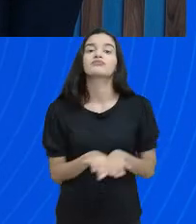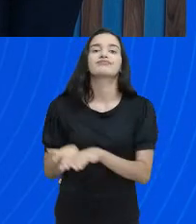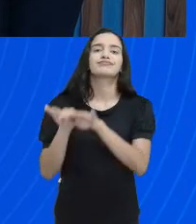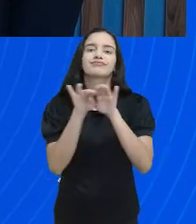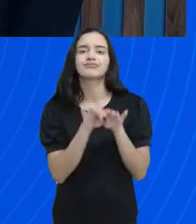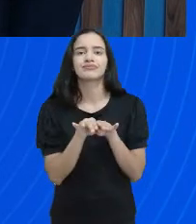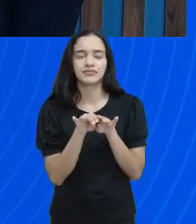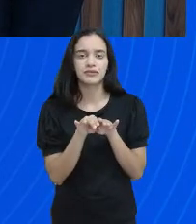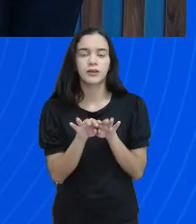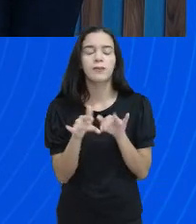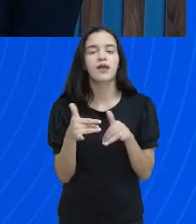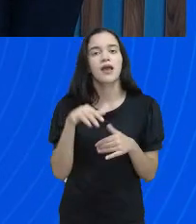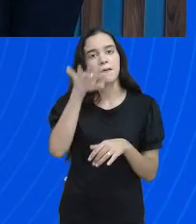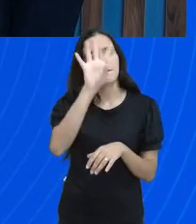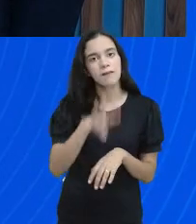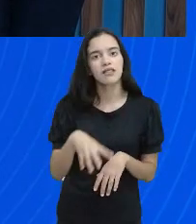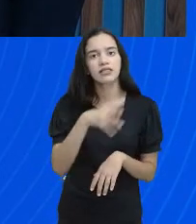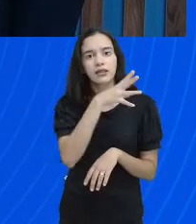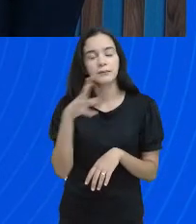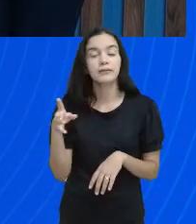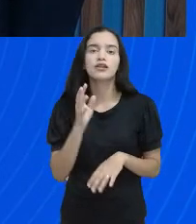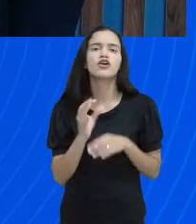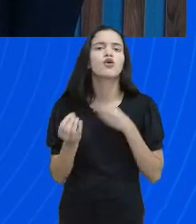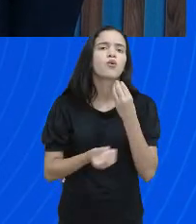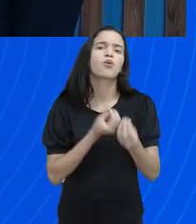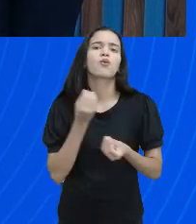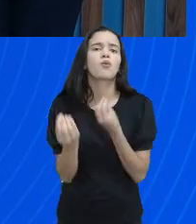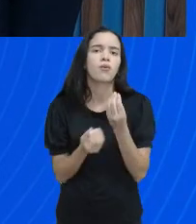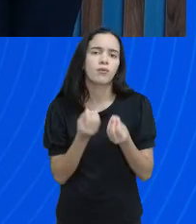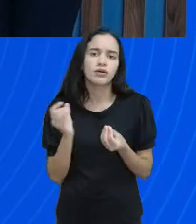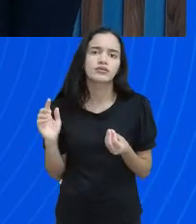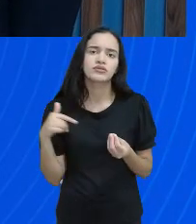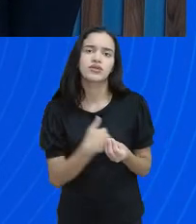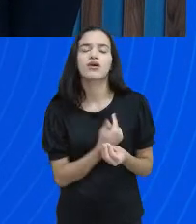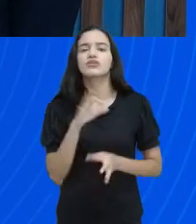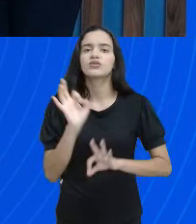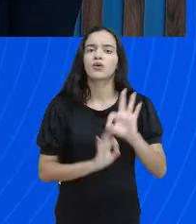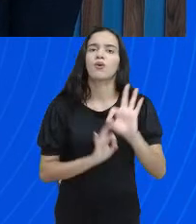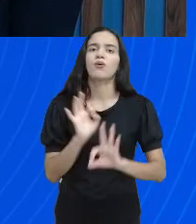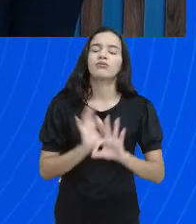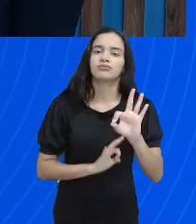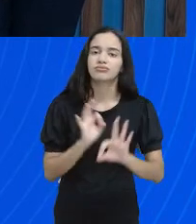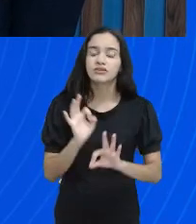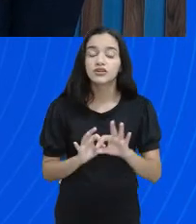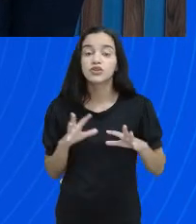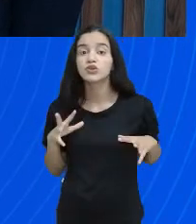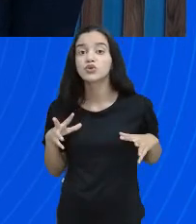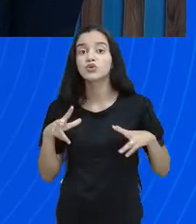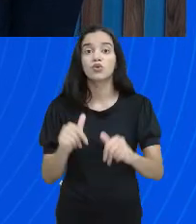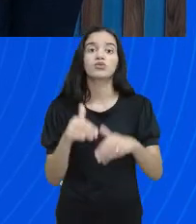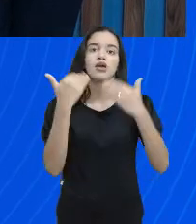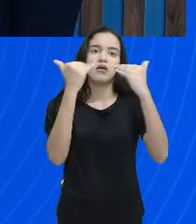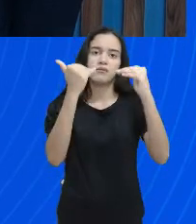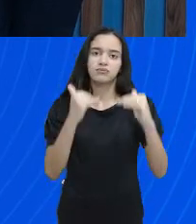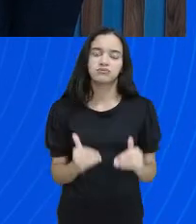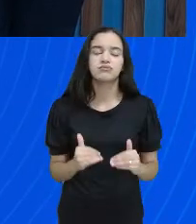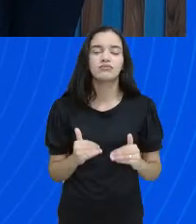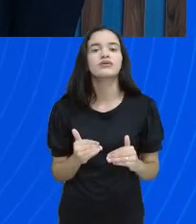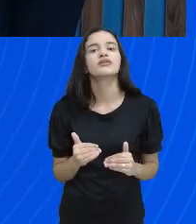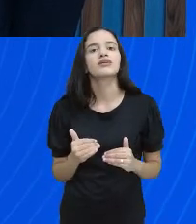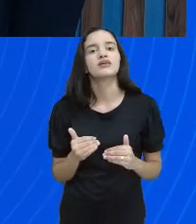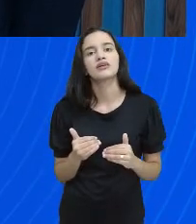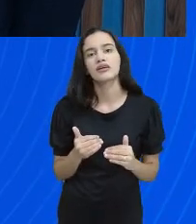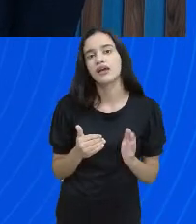tá? Então, para a tabela, a mesma coisa. Então, como é que a gente organizaria todos esses elementos, né? Para